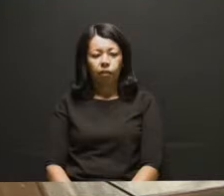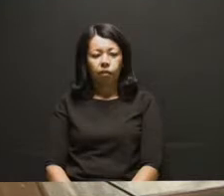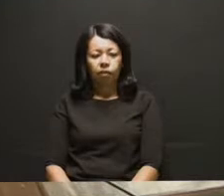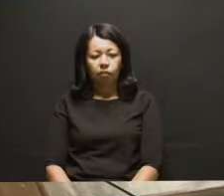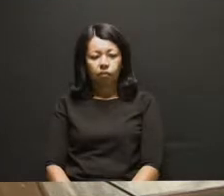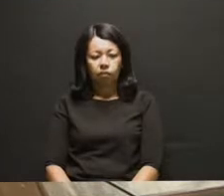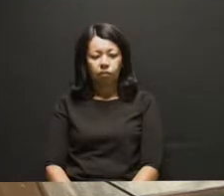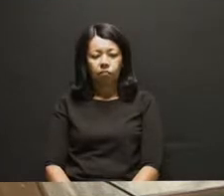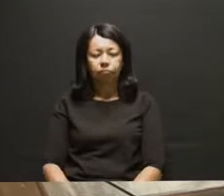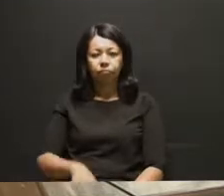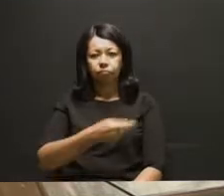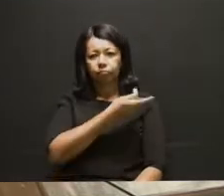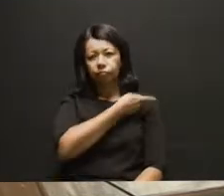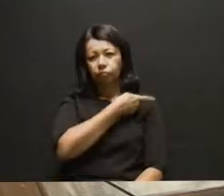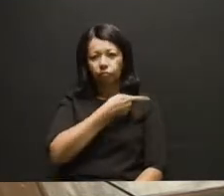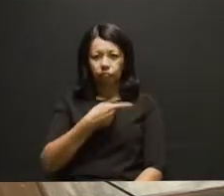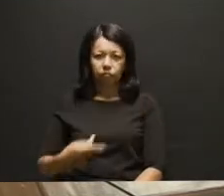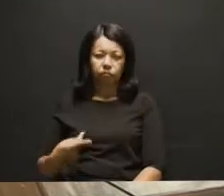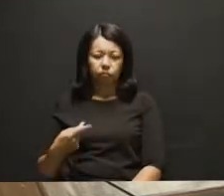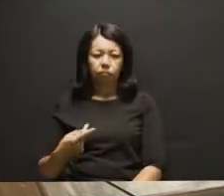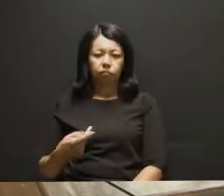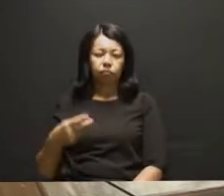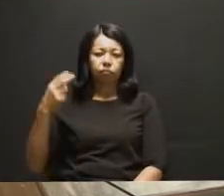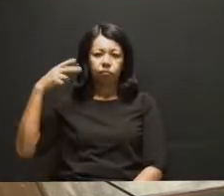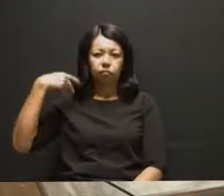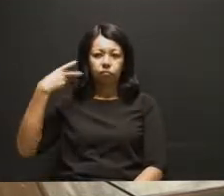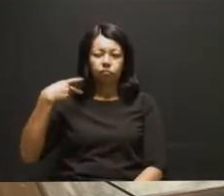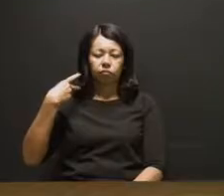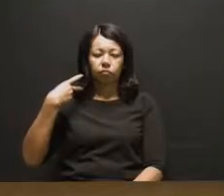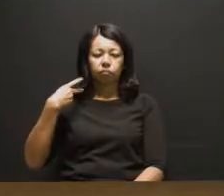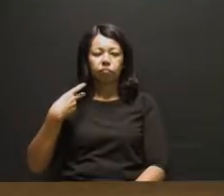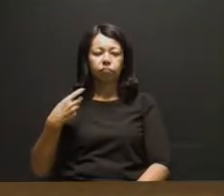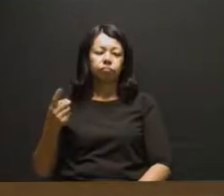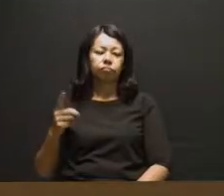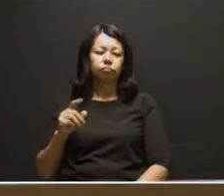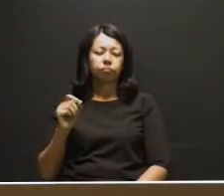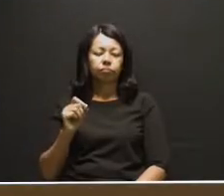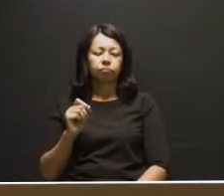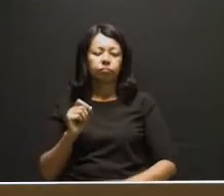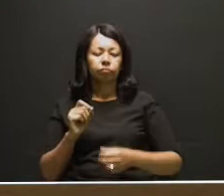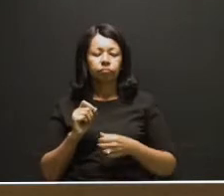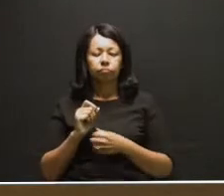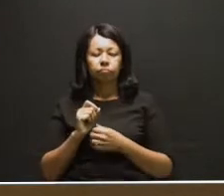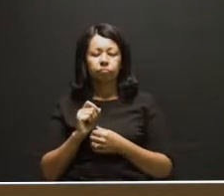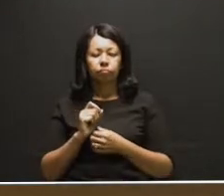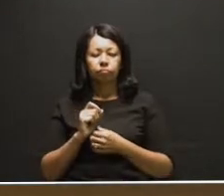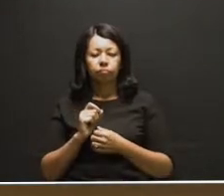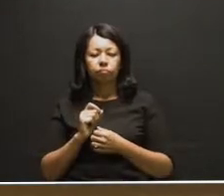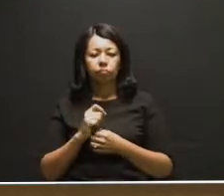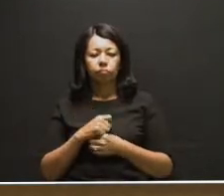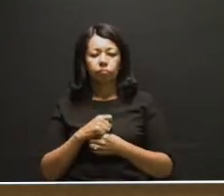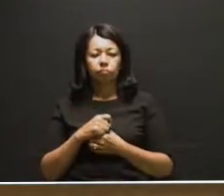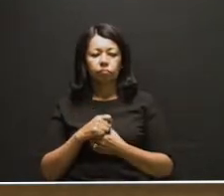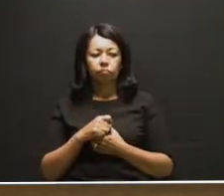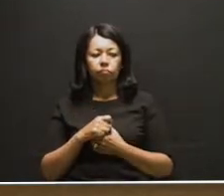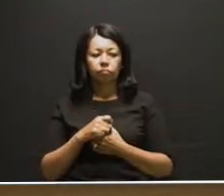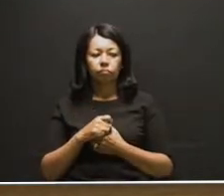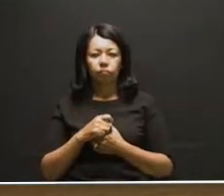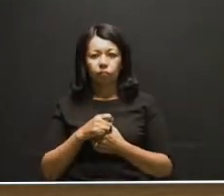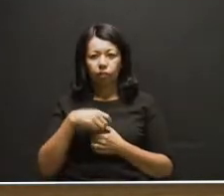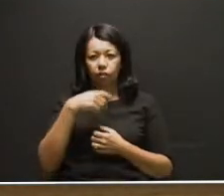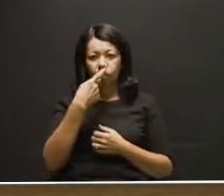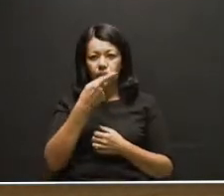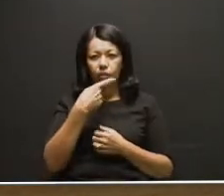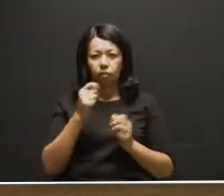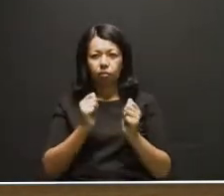sua presidente os vereadores eu quero aqui a falar